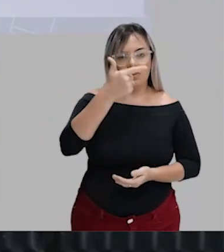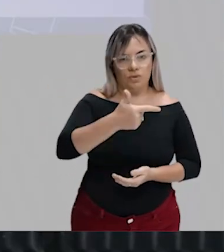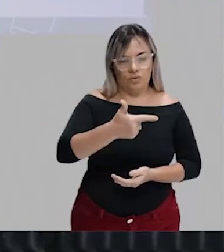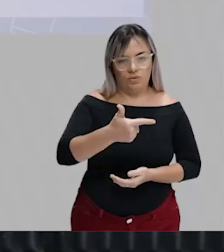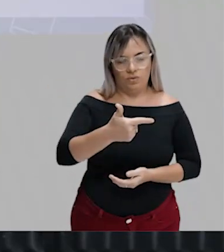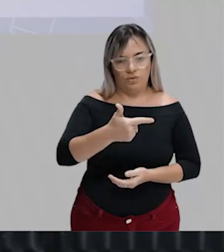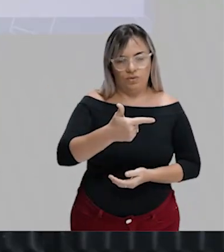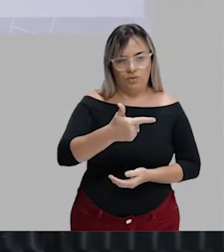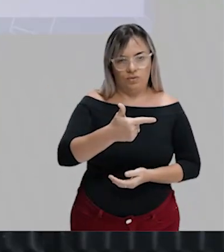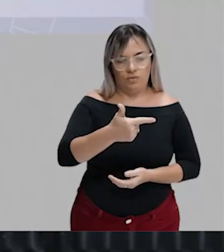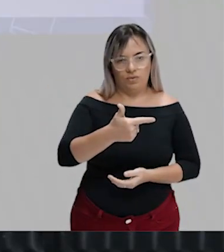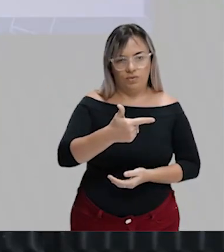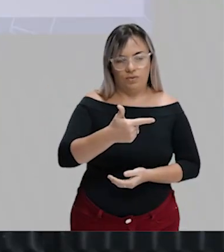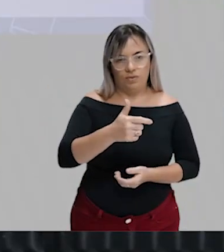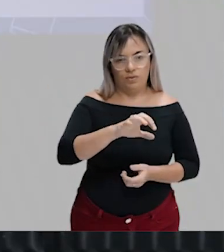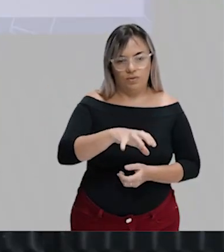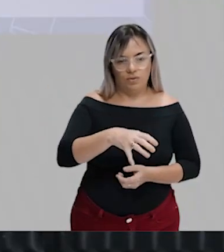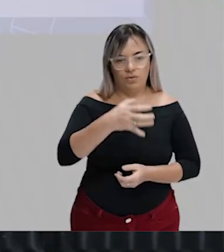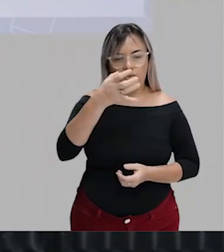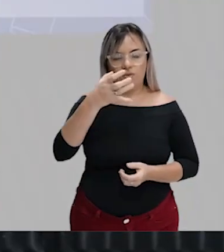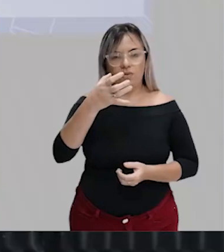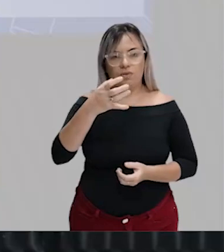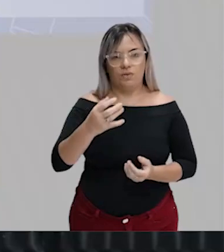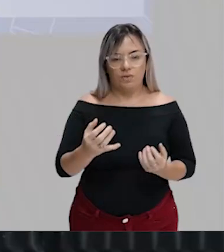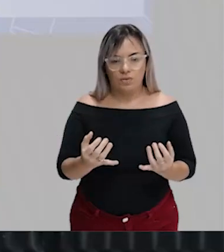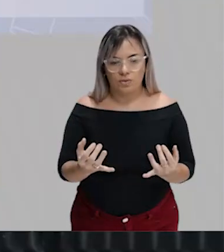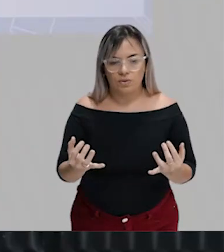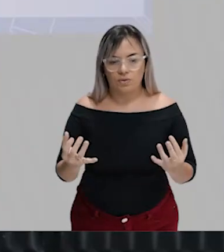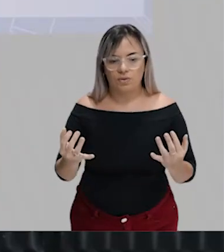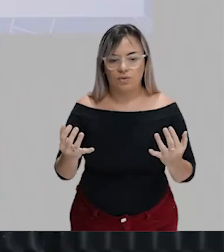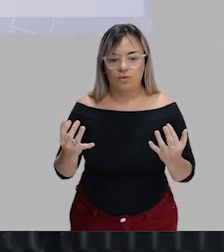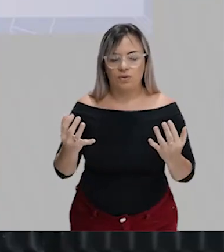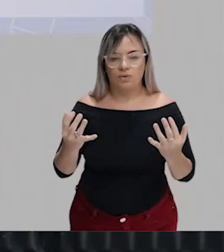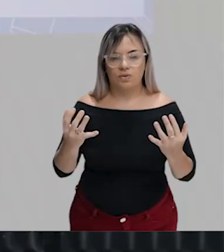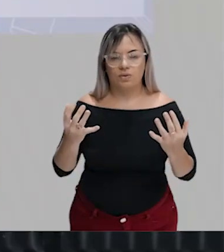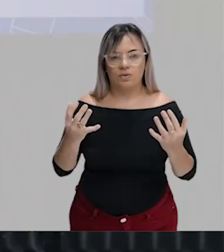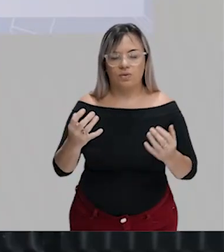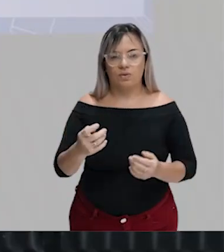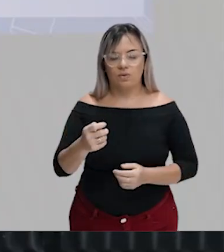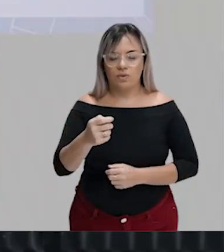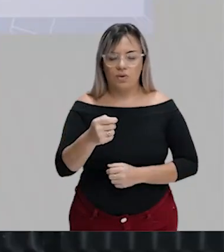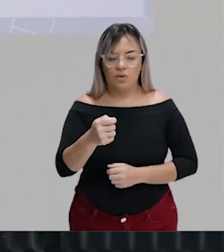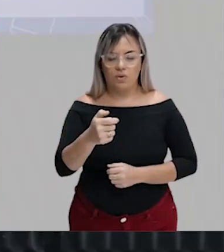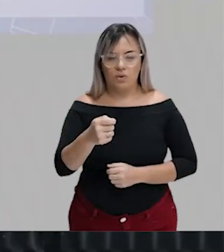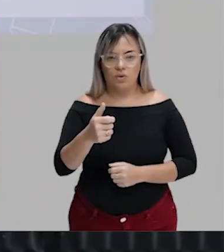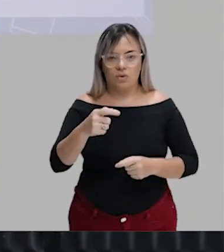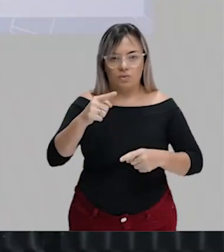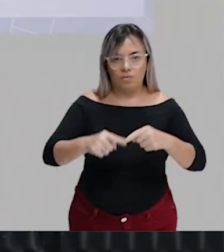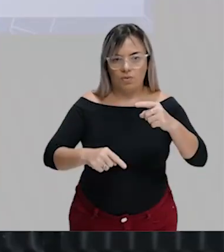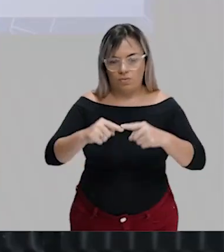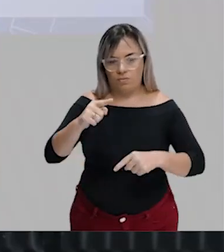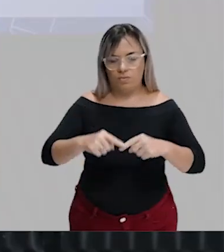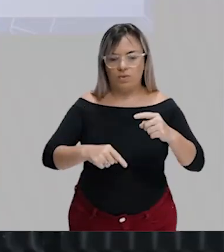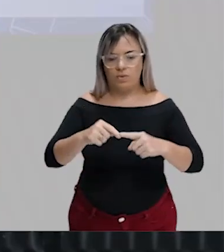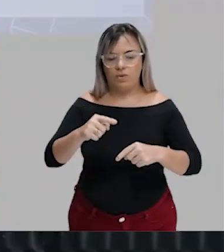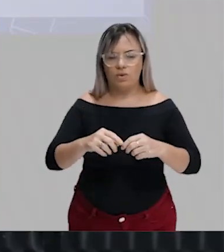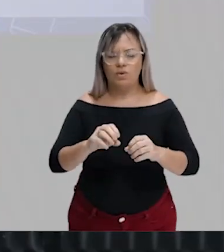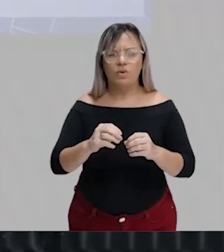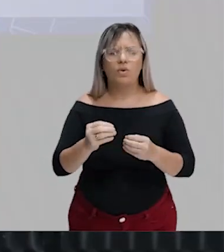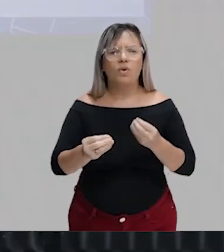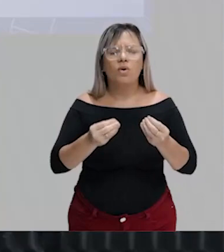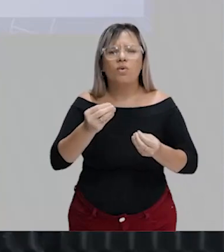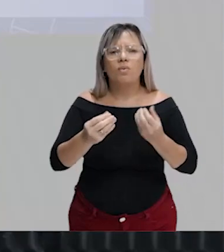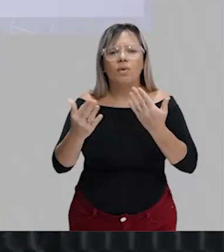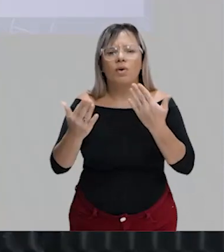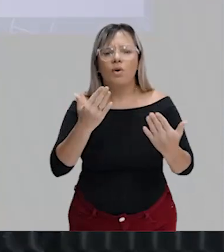processo, tá certo, de aquecimento que acontece no corpo e quer saber se esse corpo ele vai se aquecer mais ou vai se aquecer menos em relação ao outro, tá,